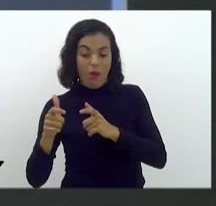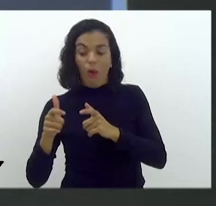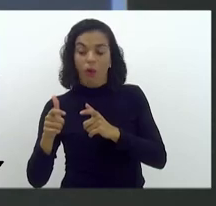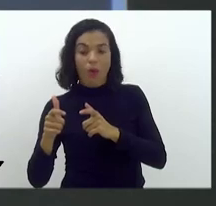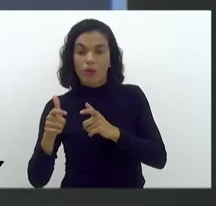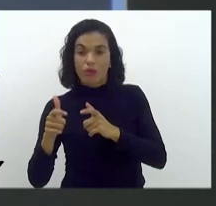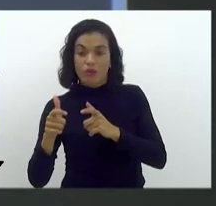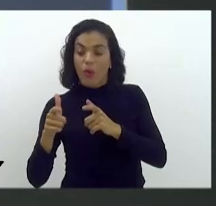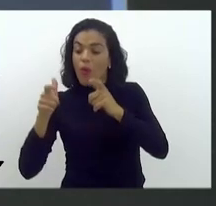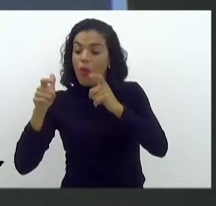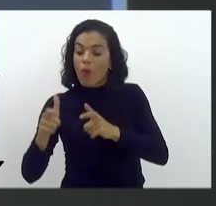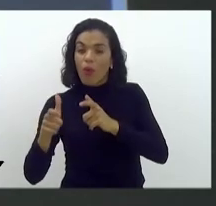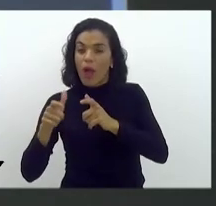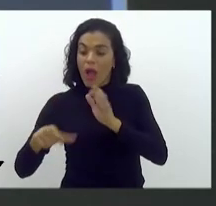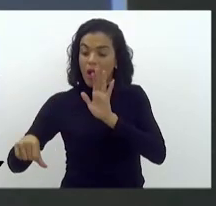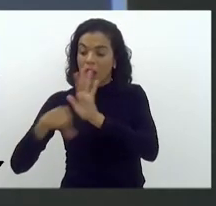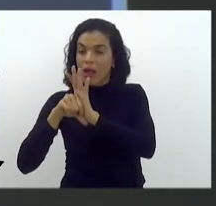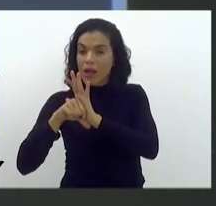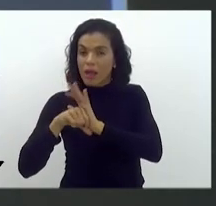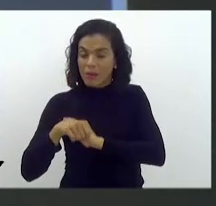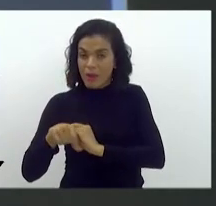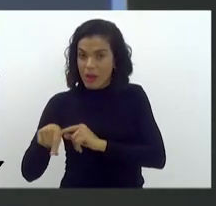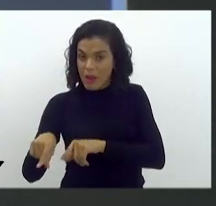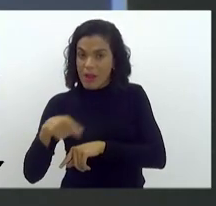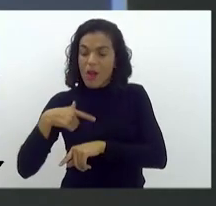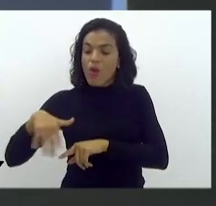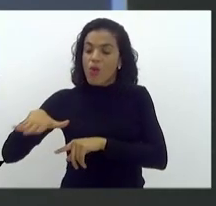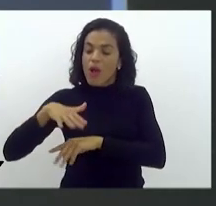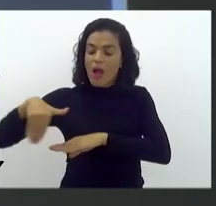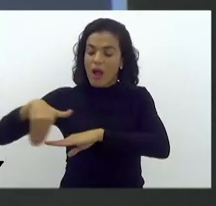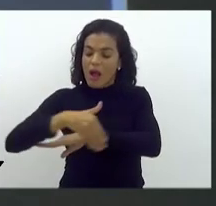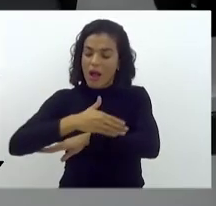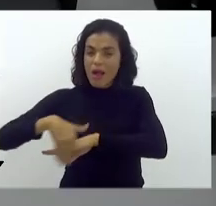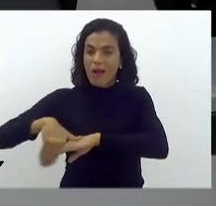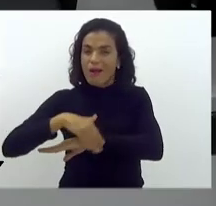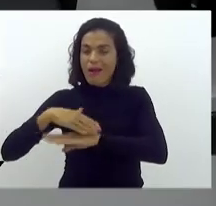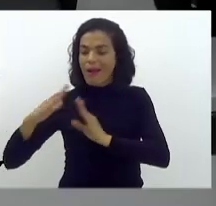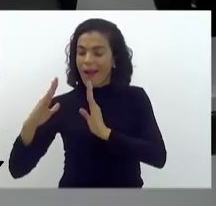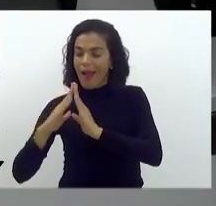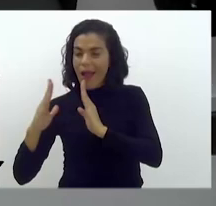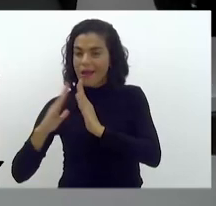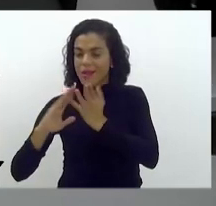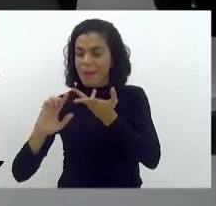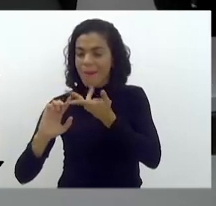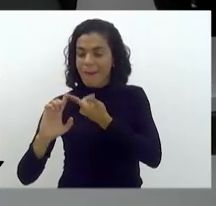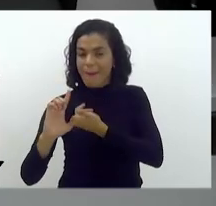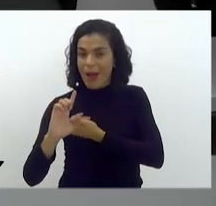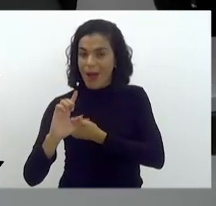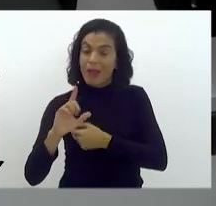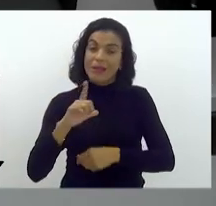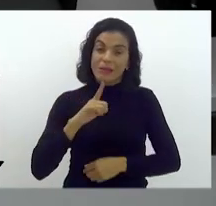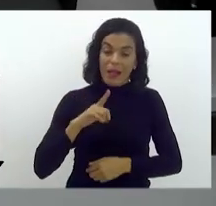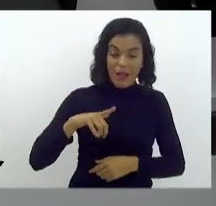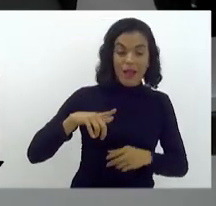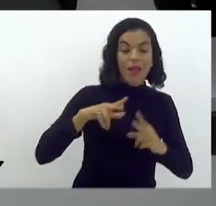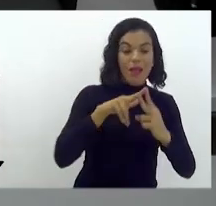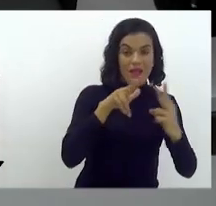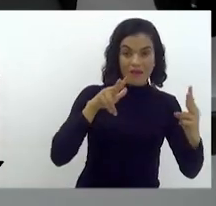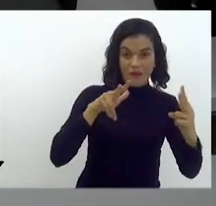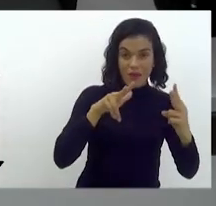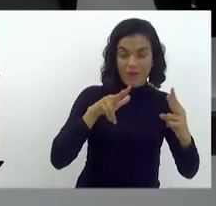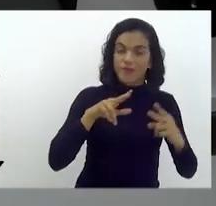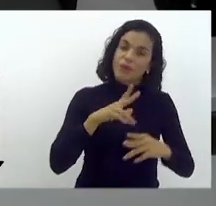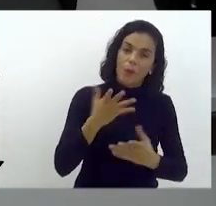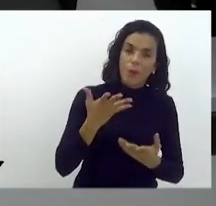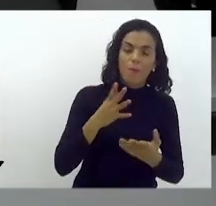local do fala ambiente e aí tem via pública residência tem várias opções uma delas é ambiente virtual então tudo que